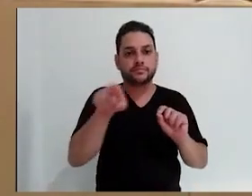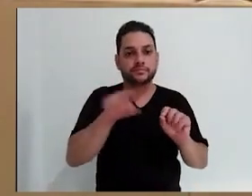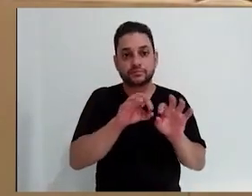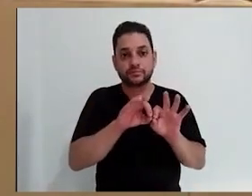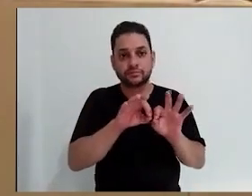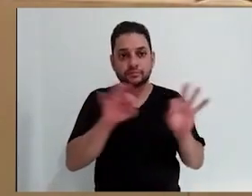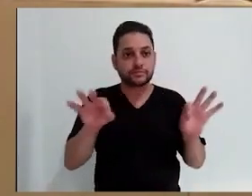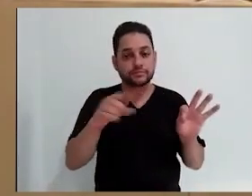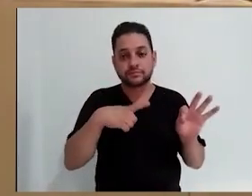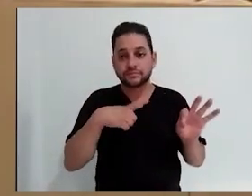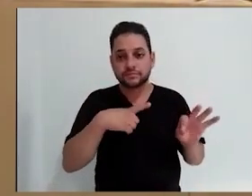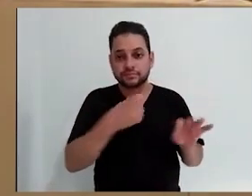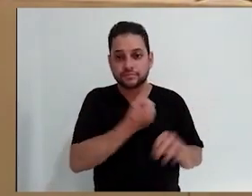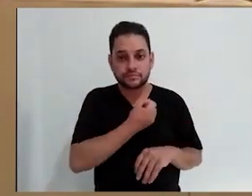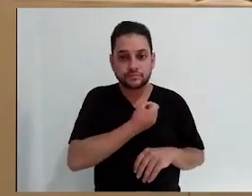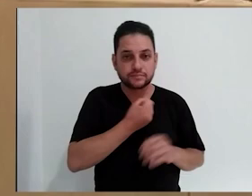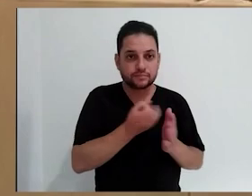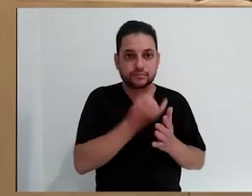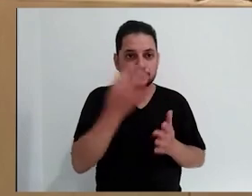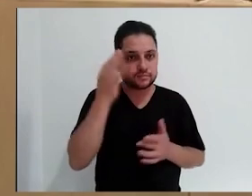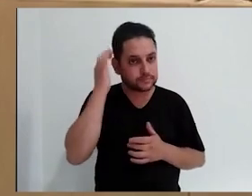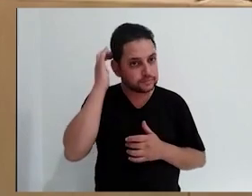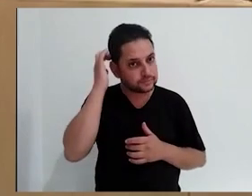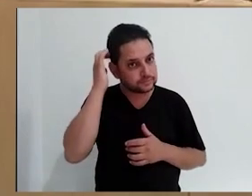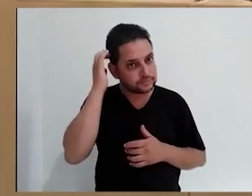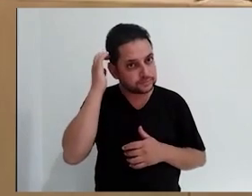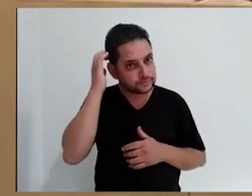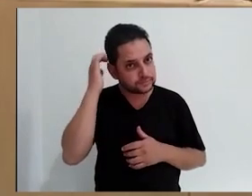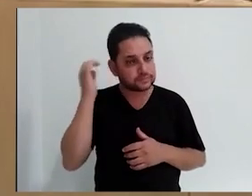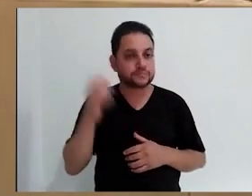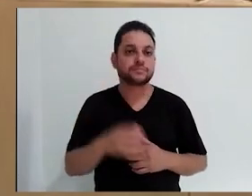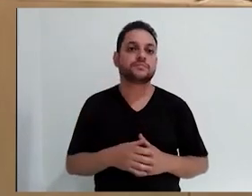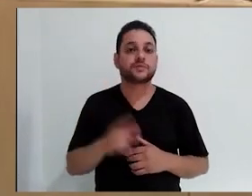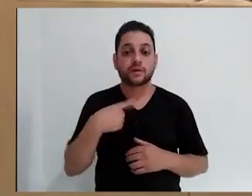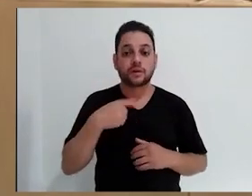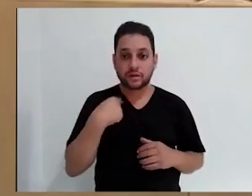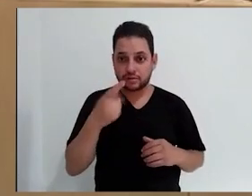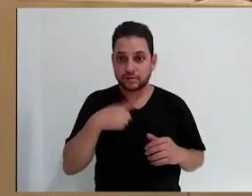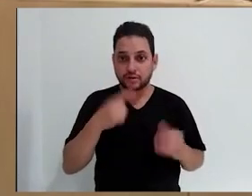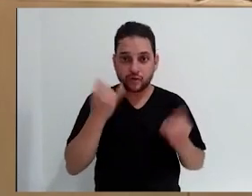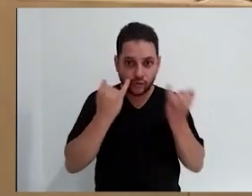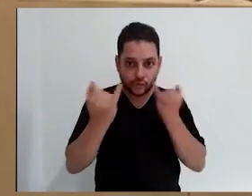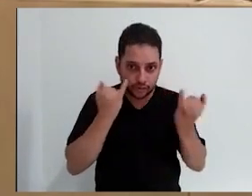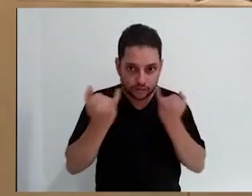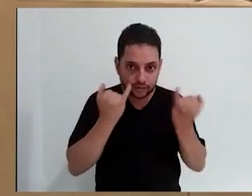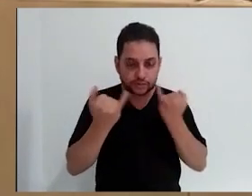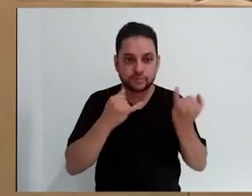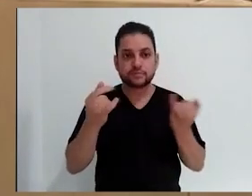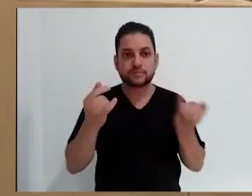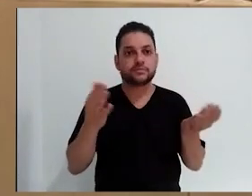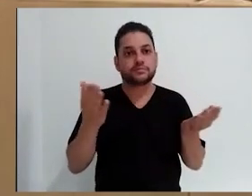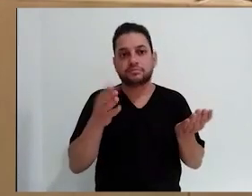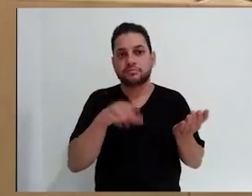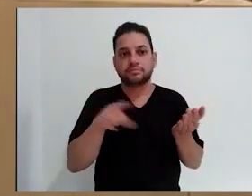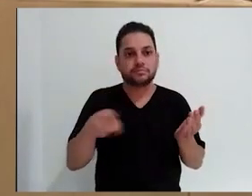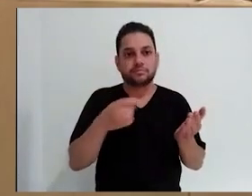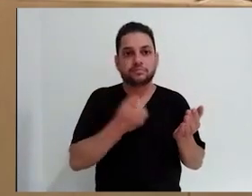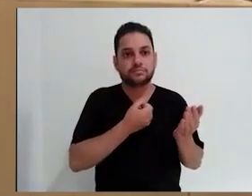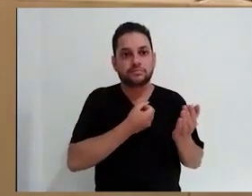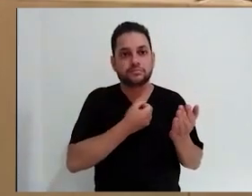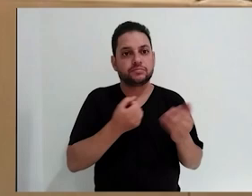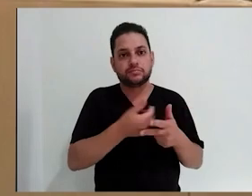números, a gente vai, com esses números, né, o final do processo, ou a distribuição